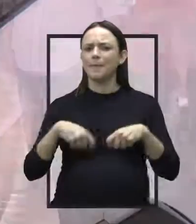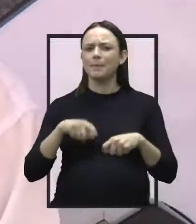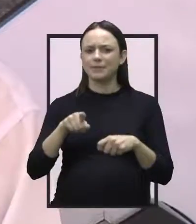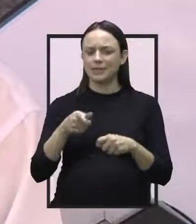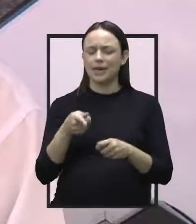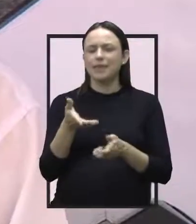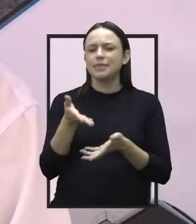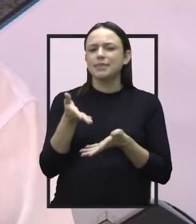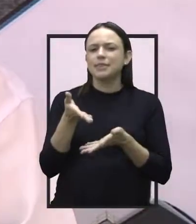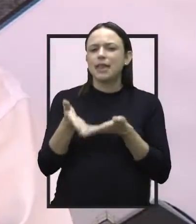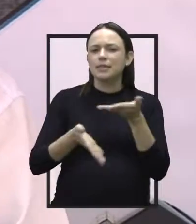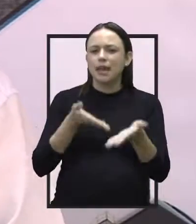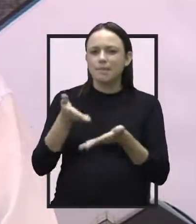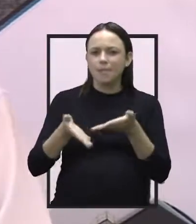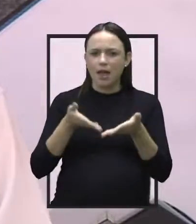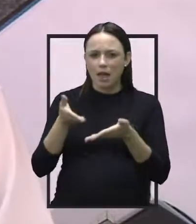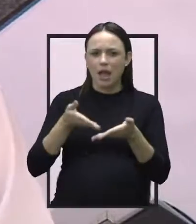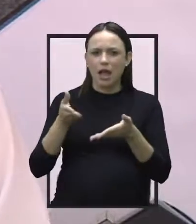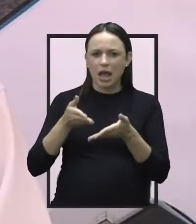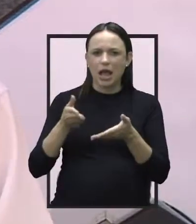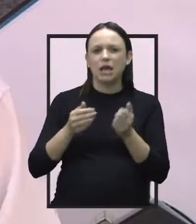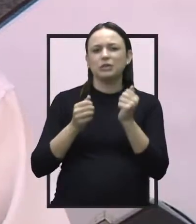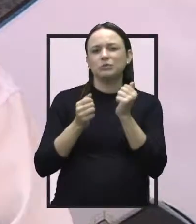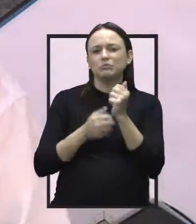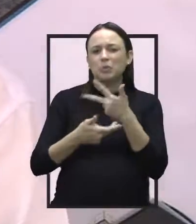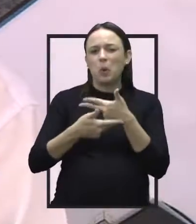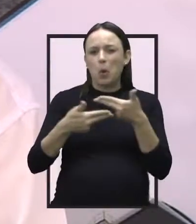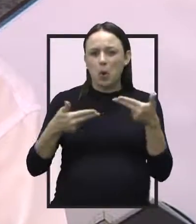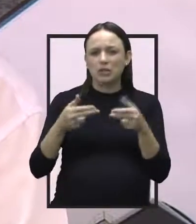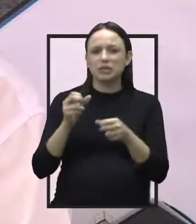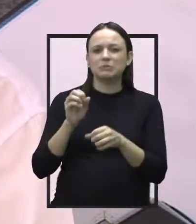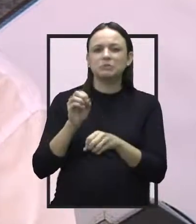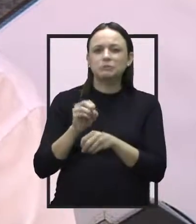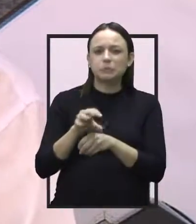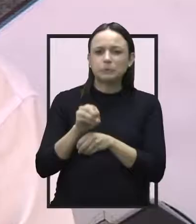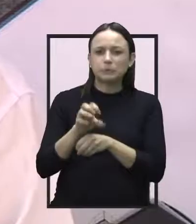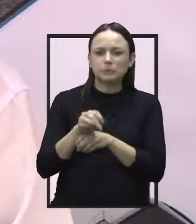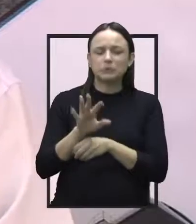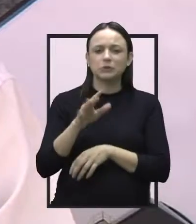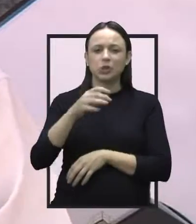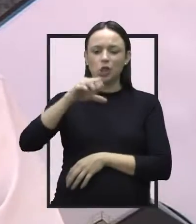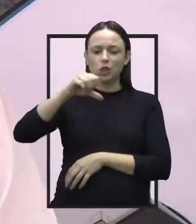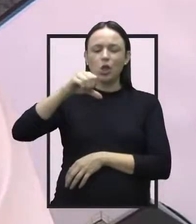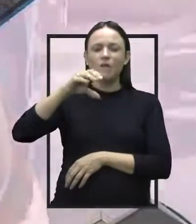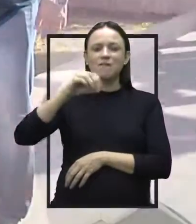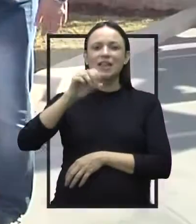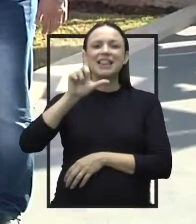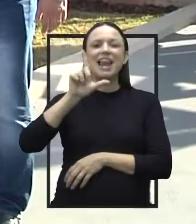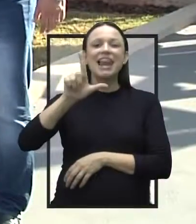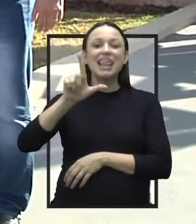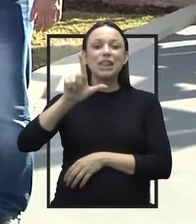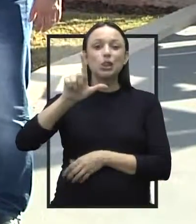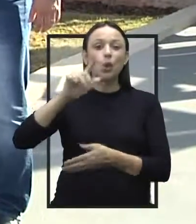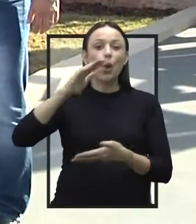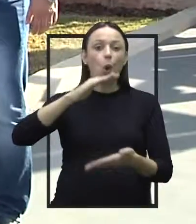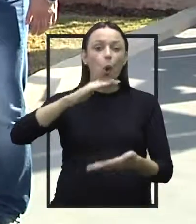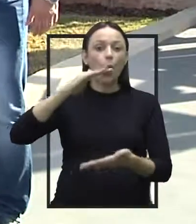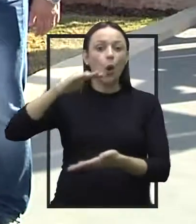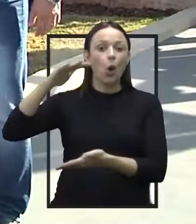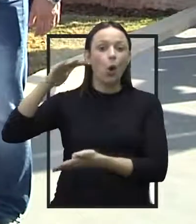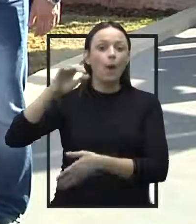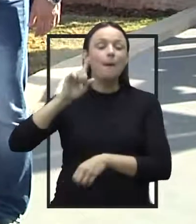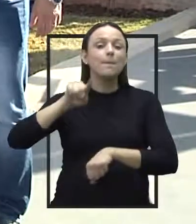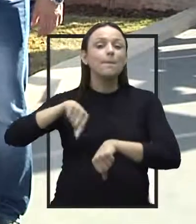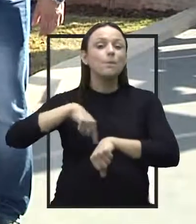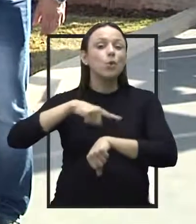do tratamento dos dejetos naquela estação é de aproximadamente 90 mil litros por hora, que seriam,